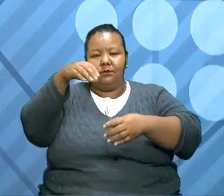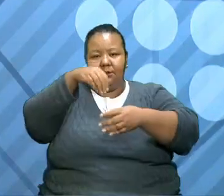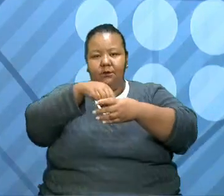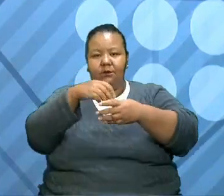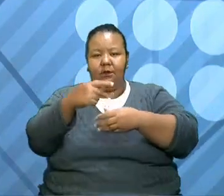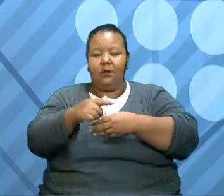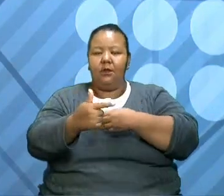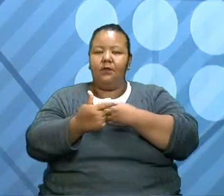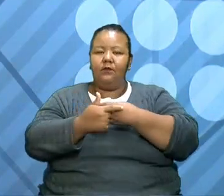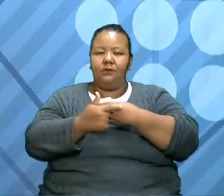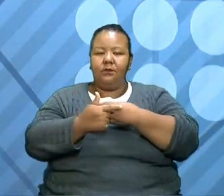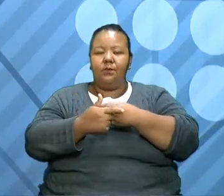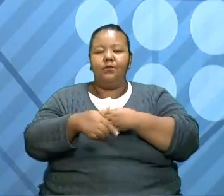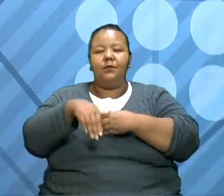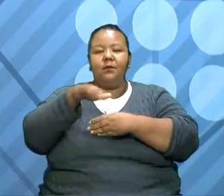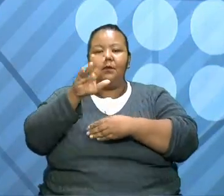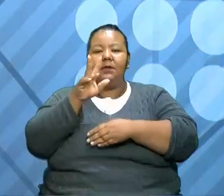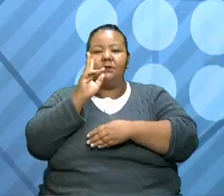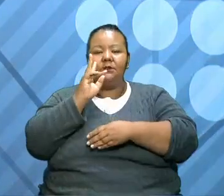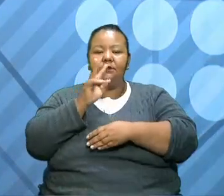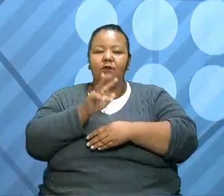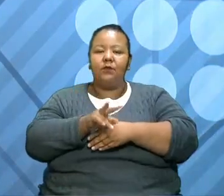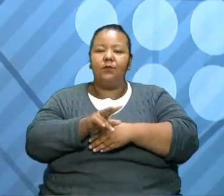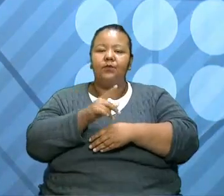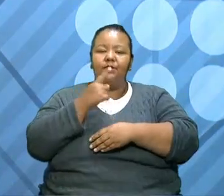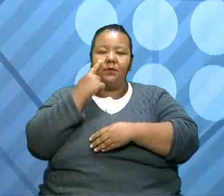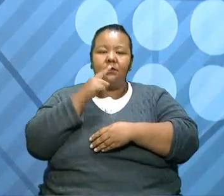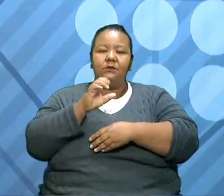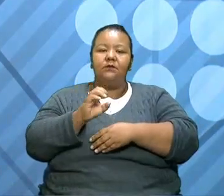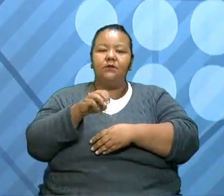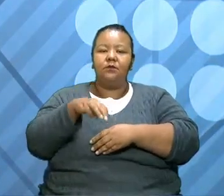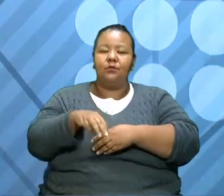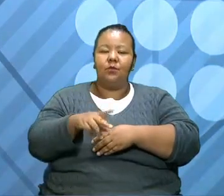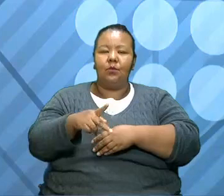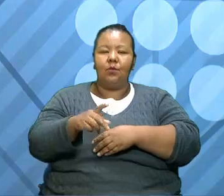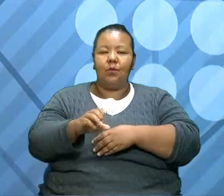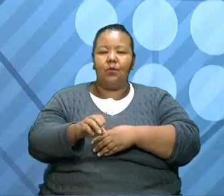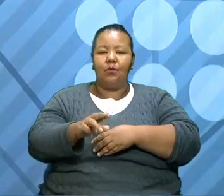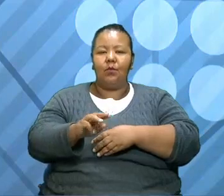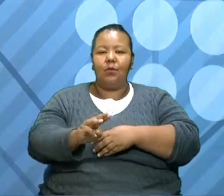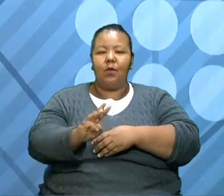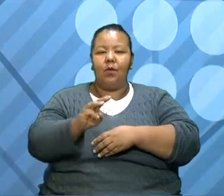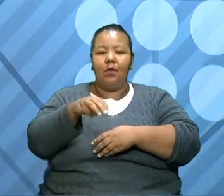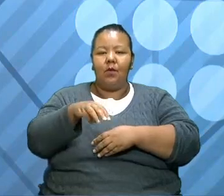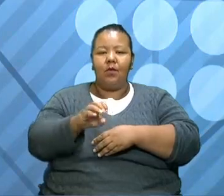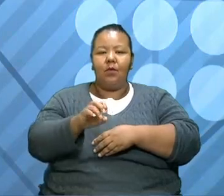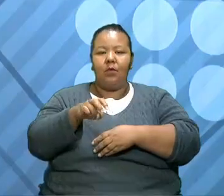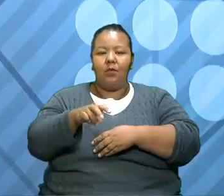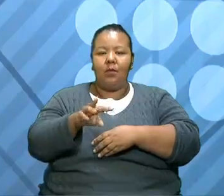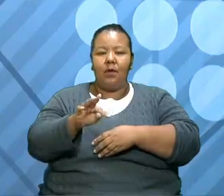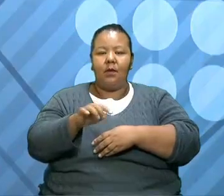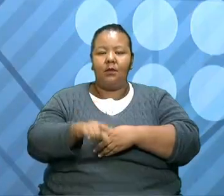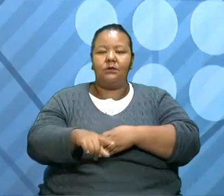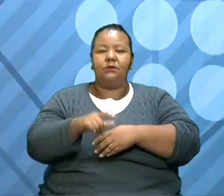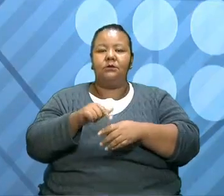função. O que nós vimos também? Nós vimos o empowerment, nós vimos a participação comunicativa,